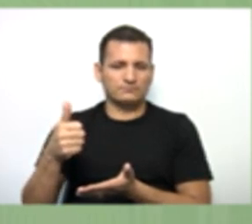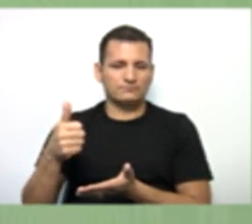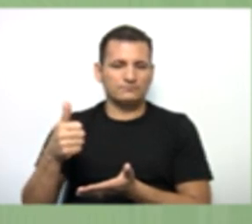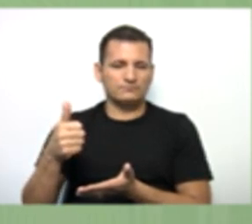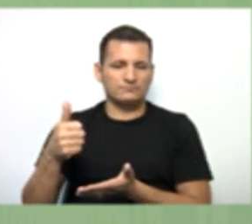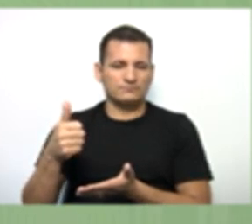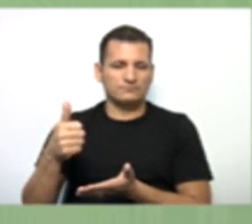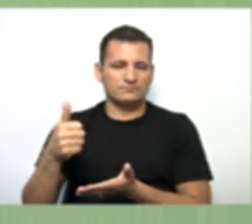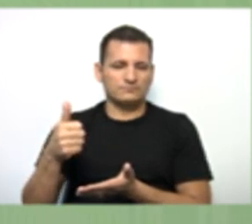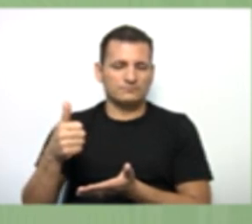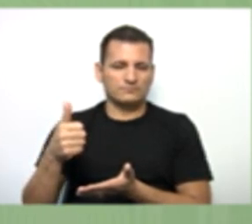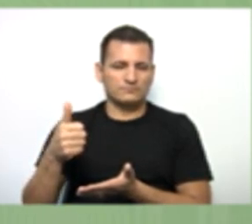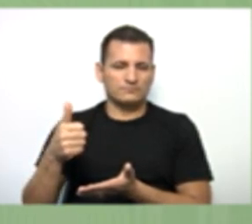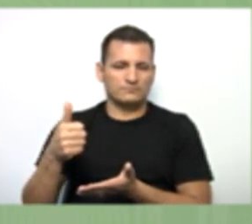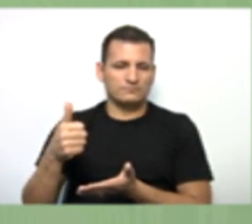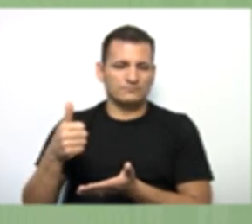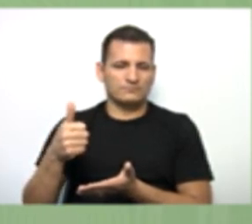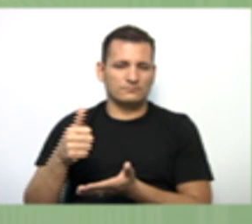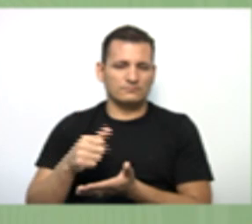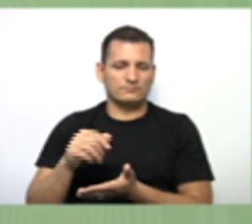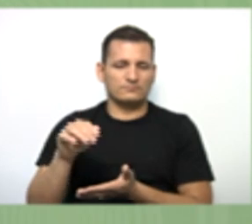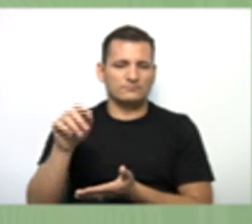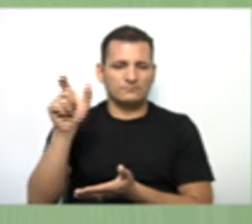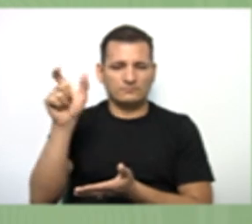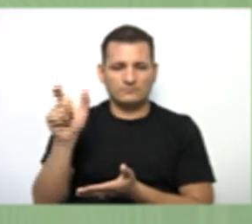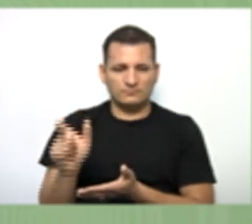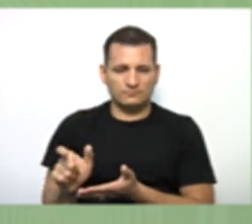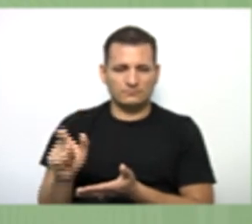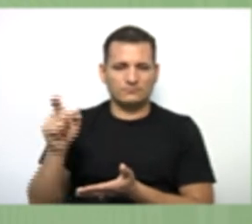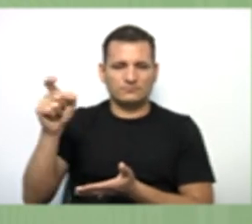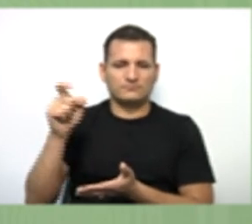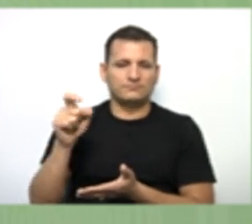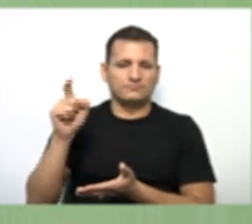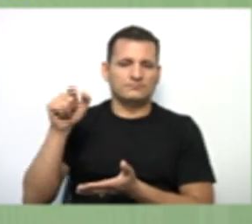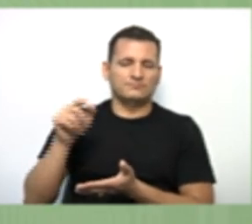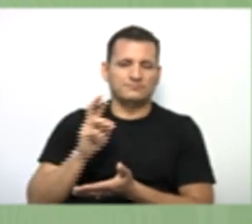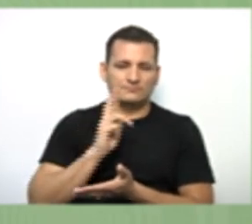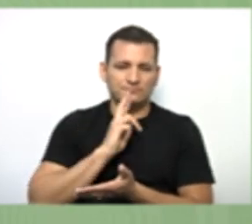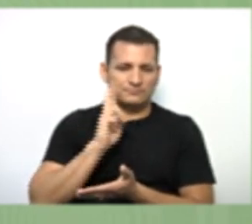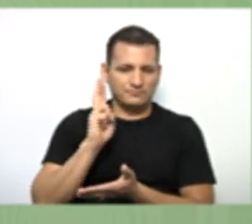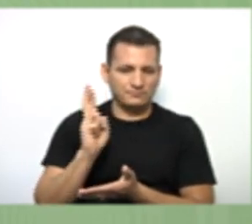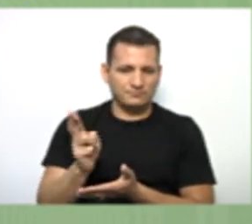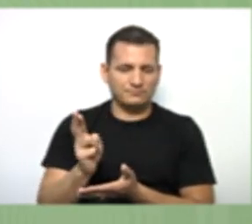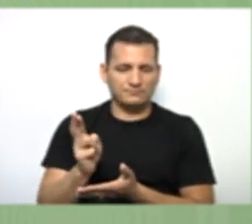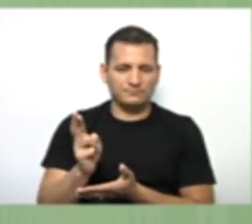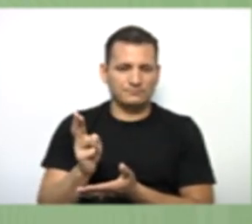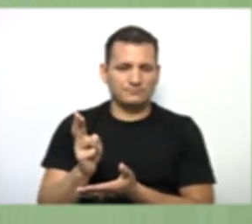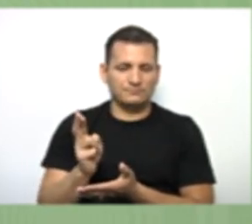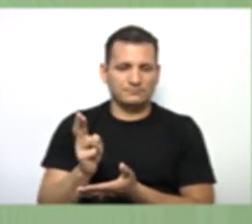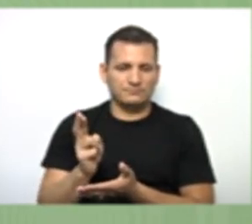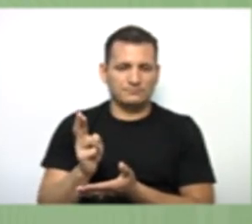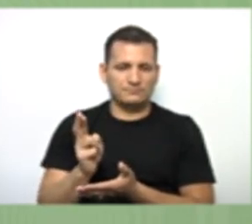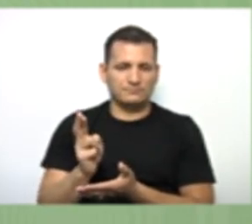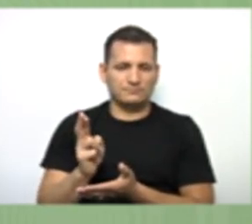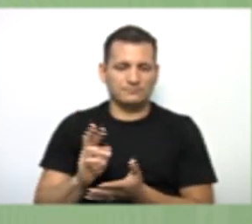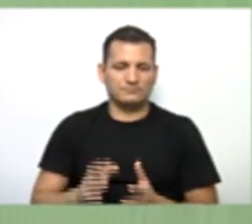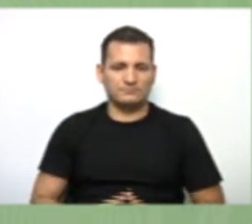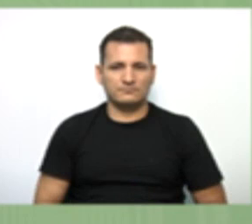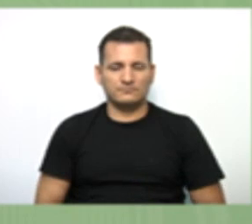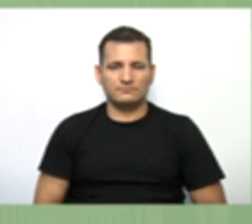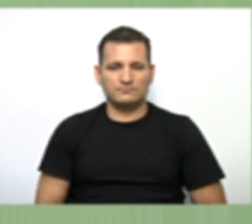Essa aqui, então, a coluna X, essa aqui é a resolução. Se você fosse calcular